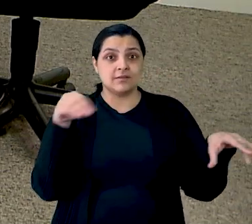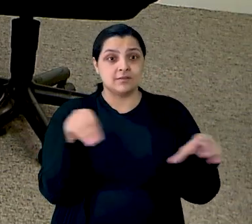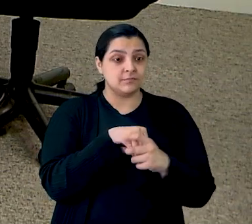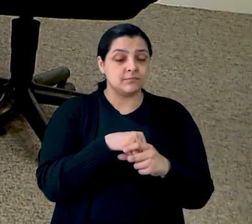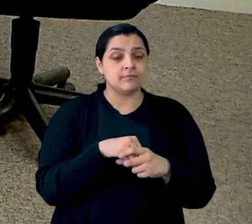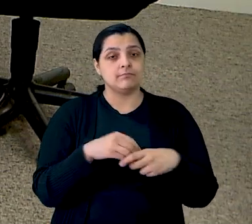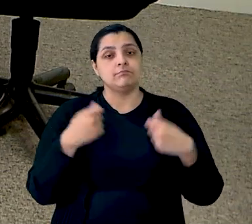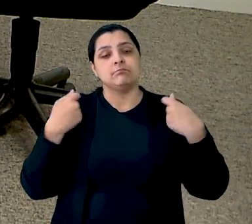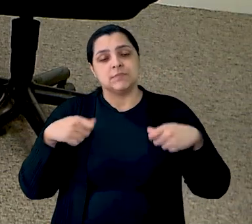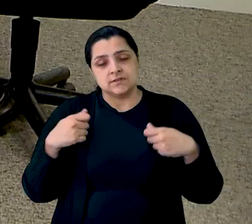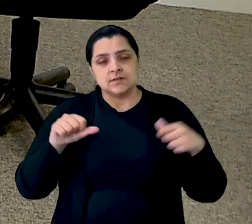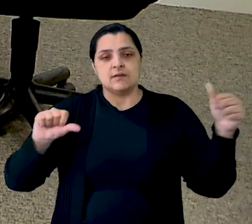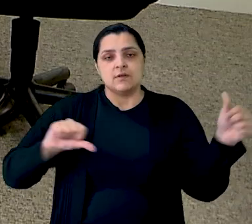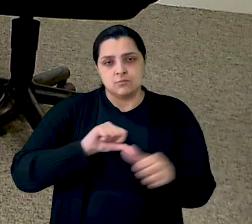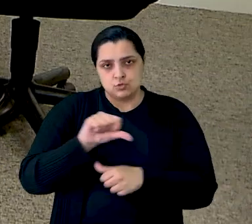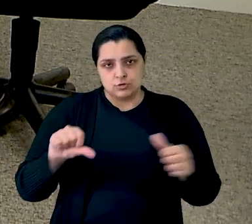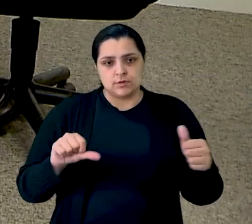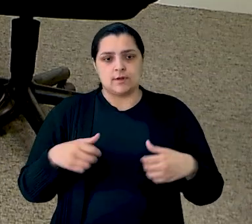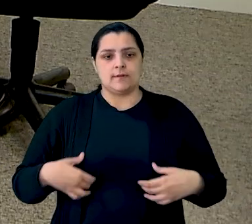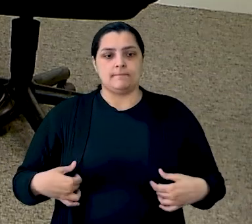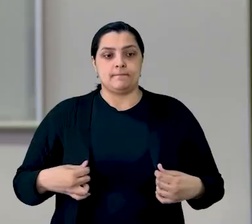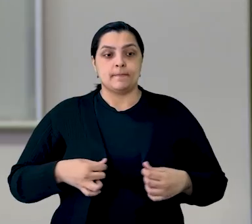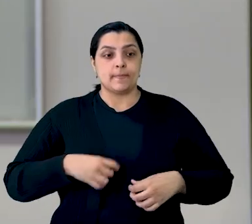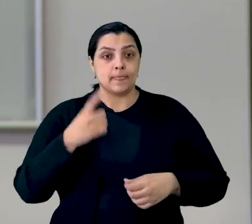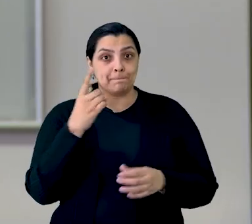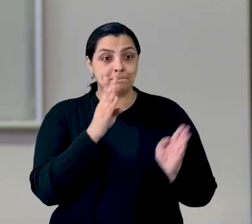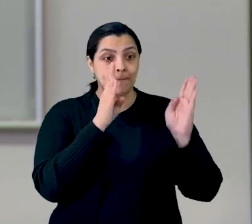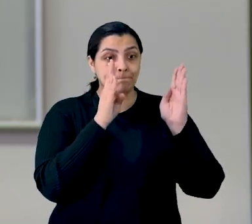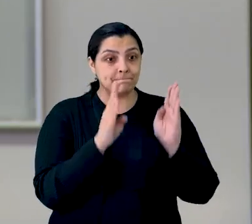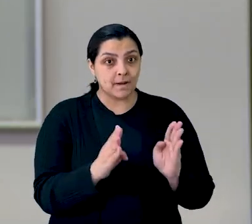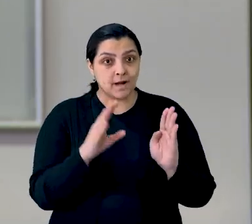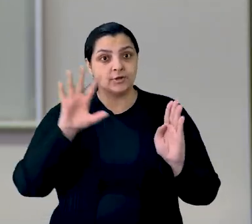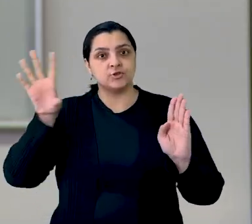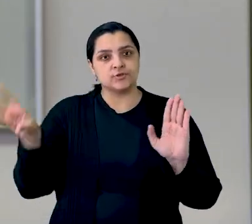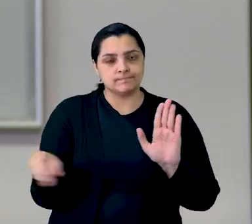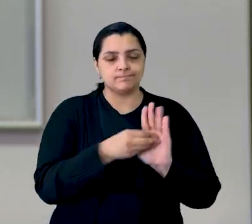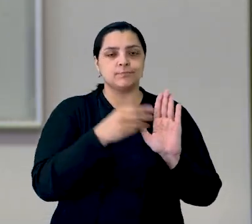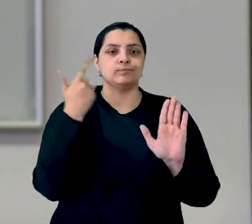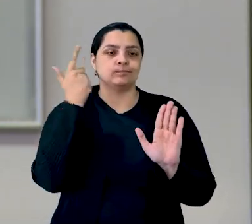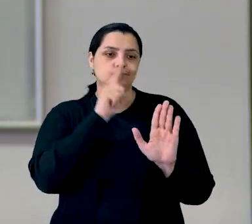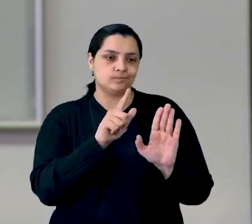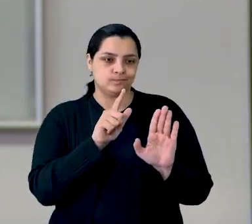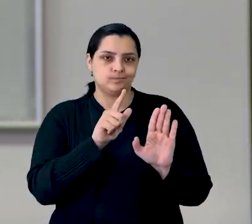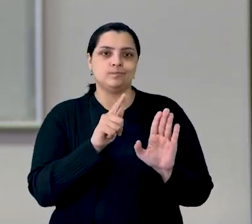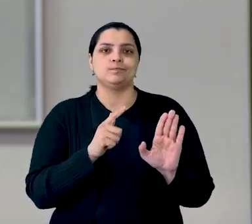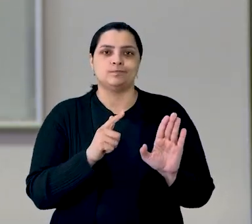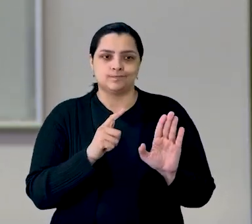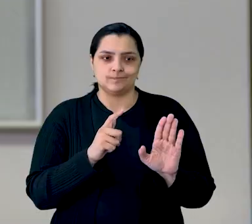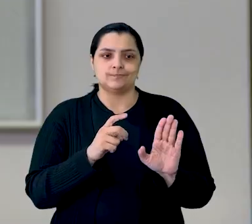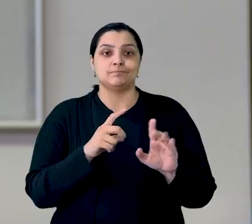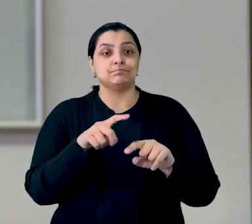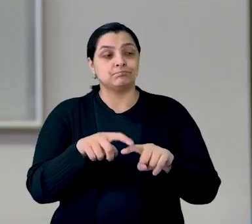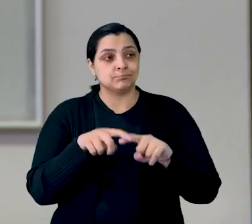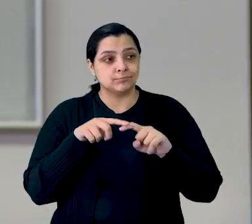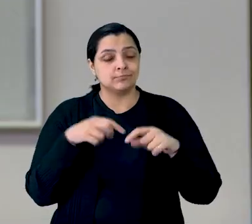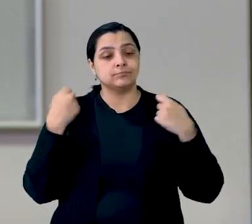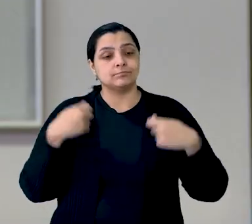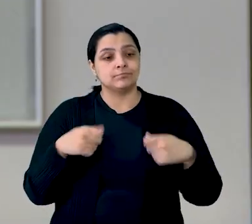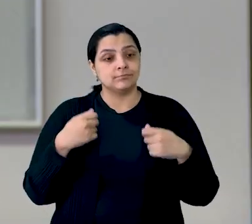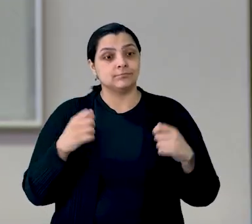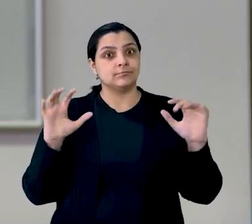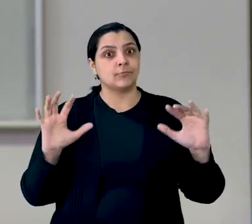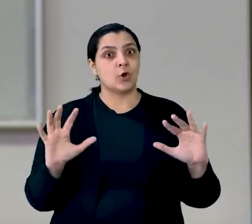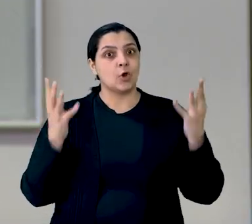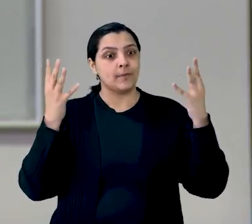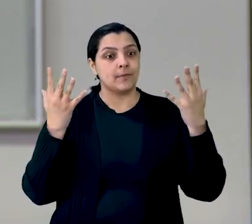sido incorporados, precisavam de fato de modificação. Uma parte dessas alterações foram incorporadas nas recentes modificações. Então, por isso que elas